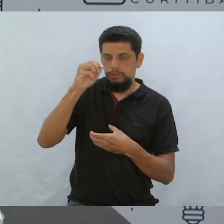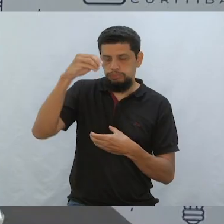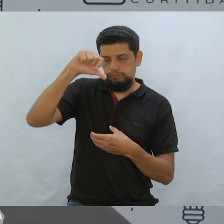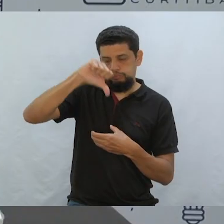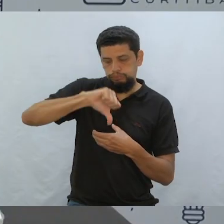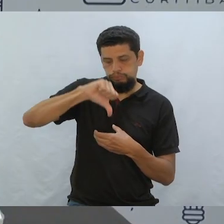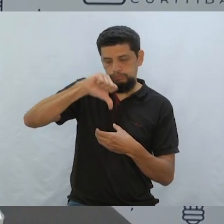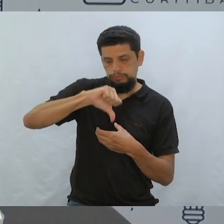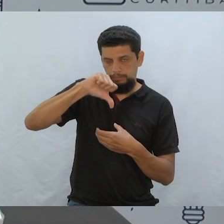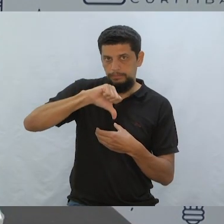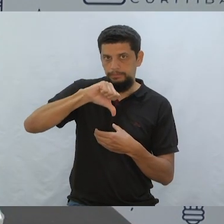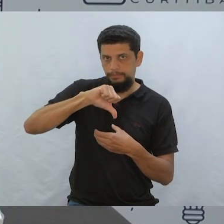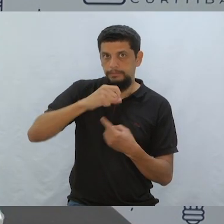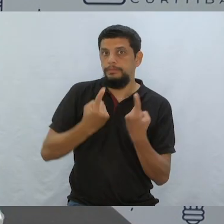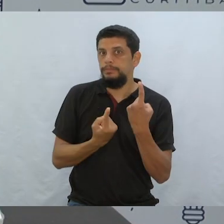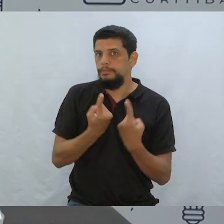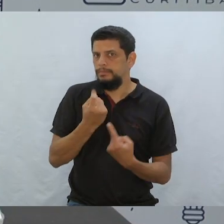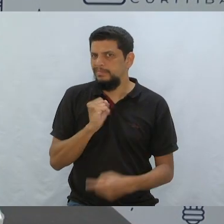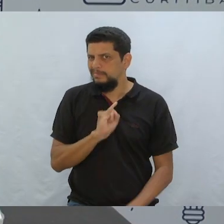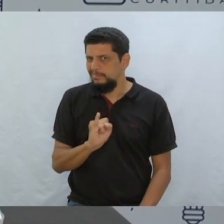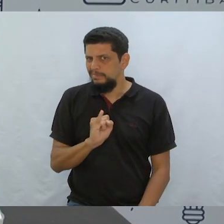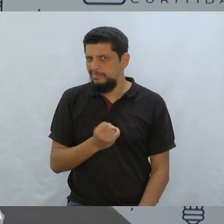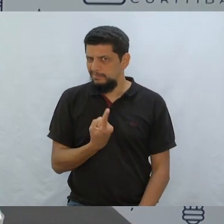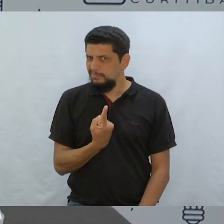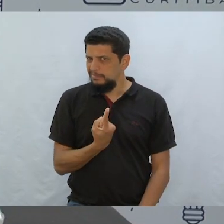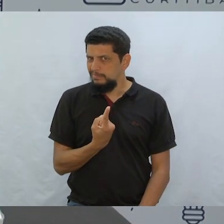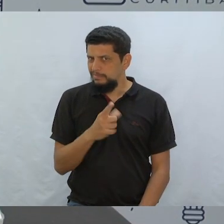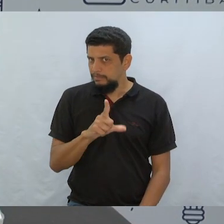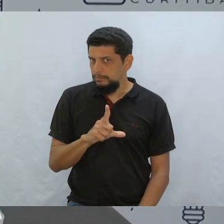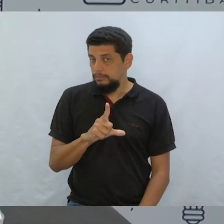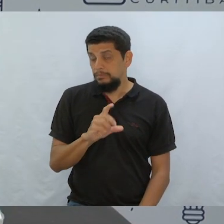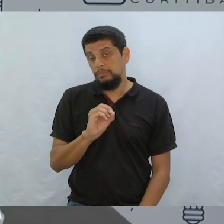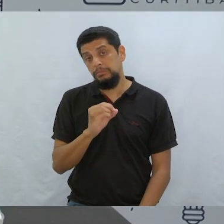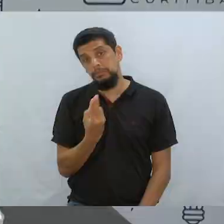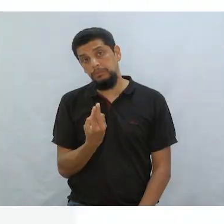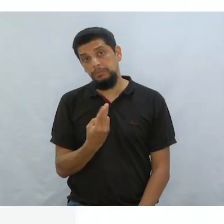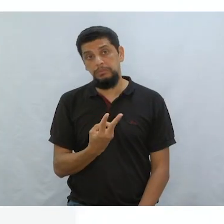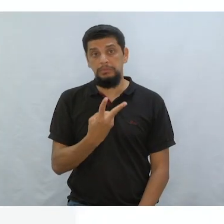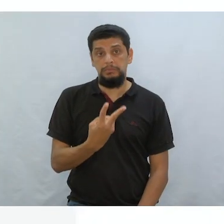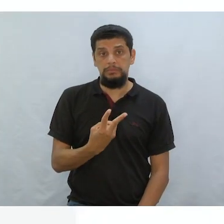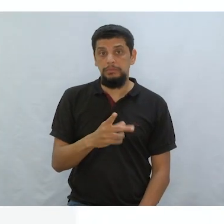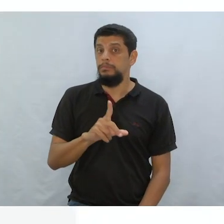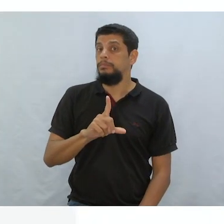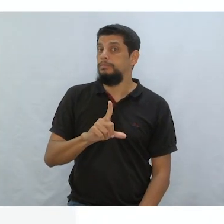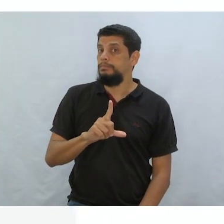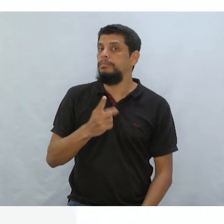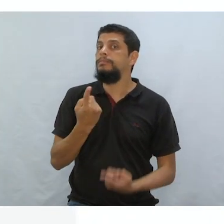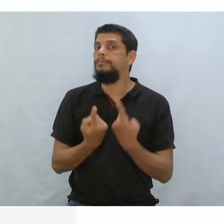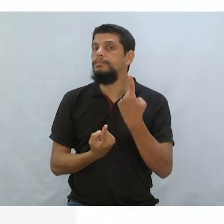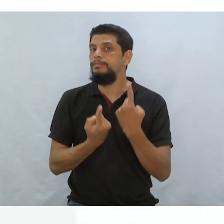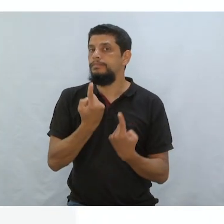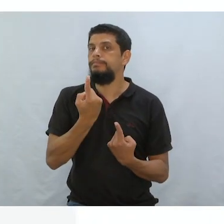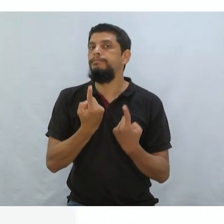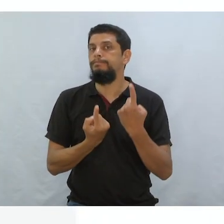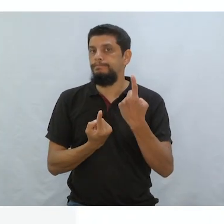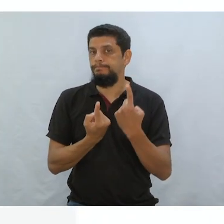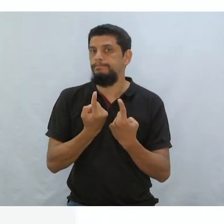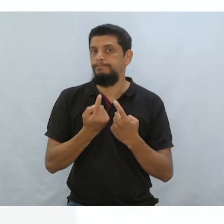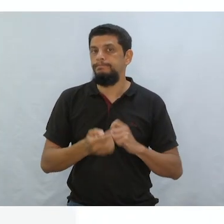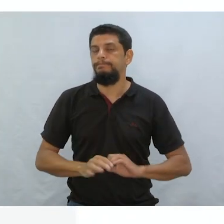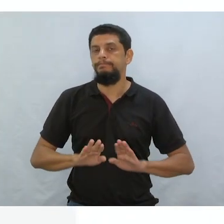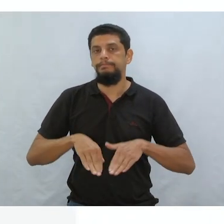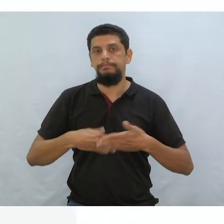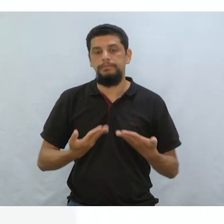pouco menor que a outra, que é de 2 litros. Então, será que é de 1 litro ou a de 2 litros?